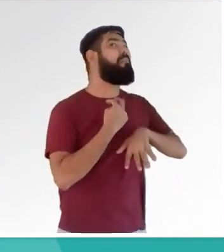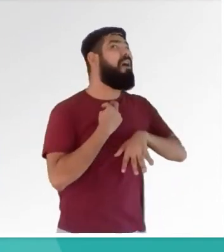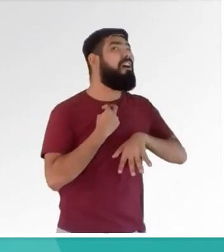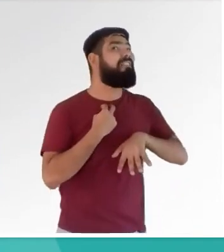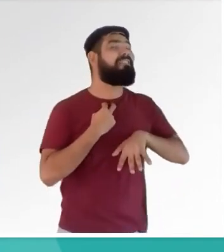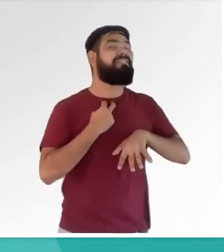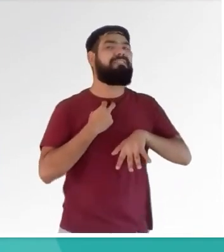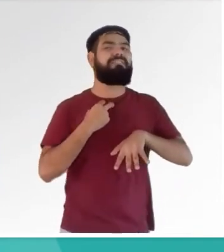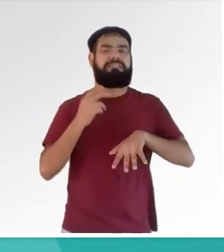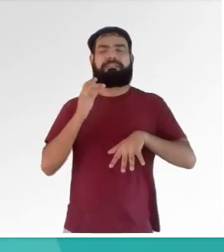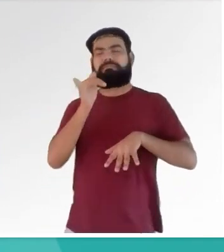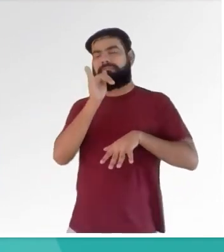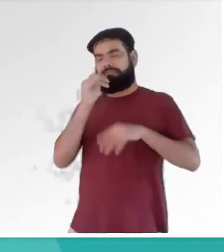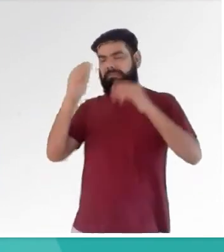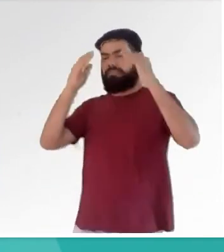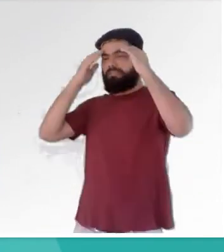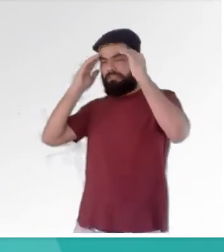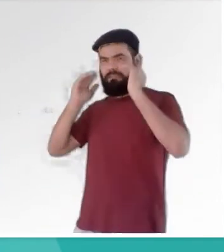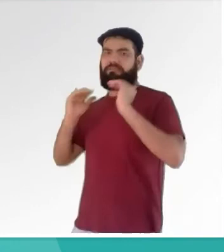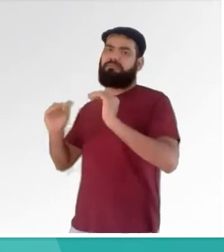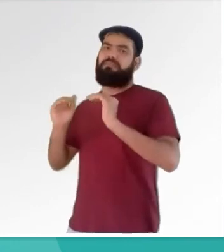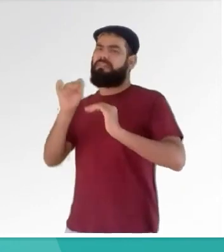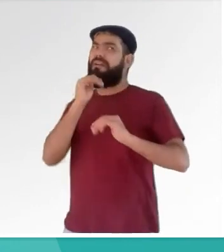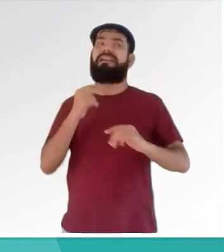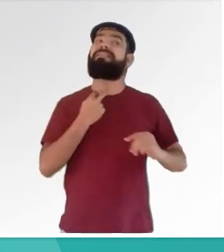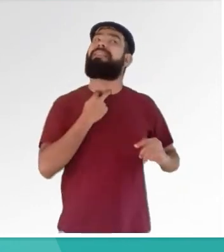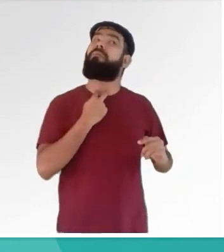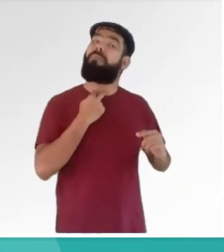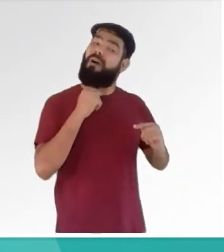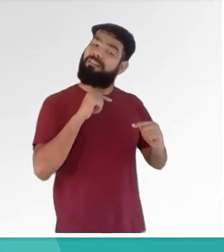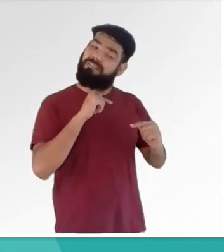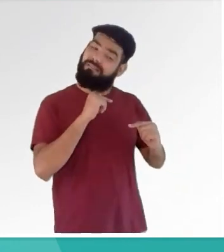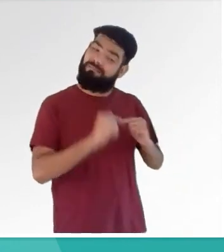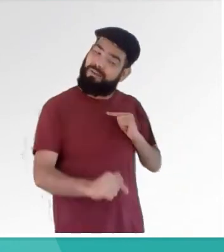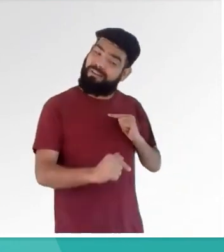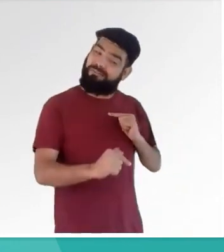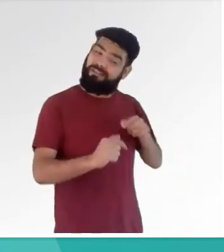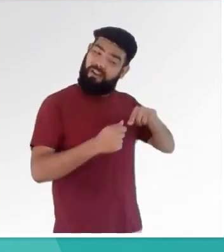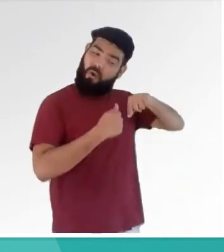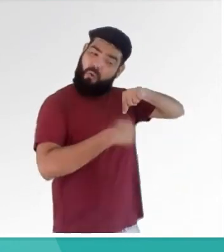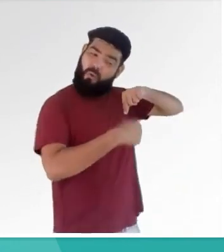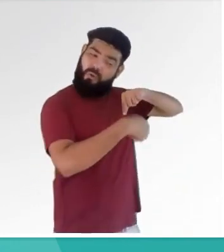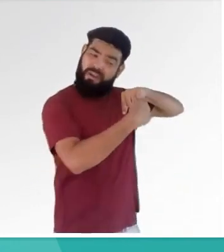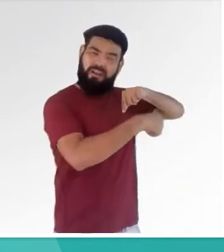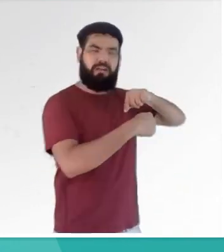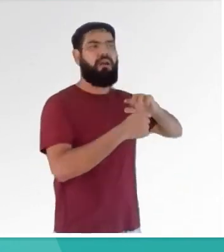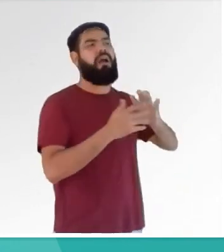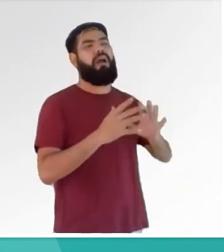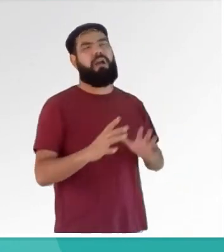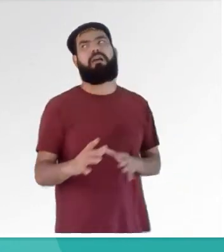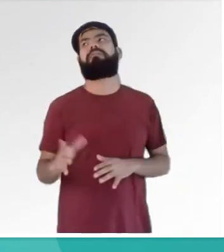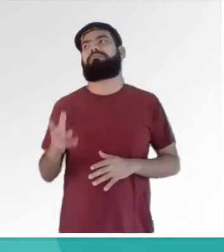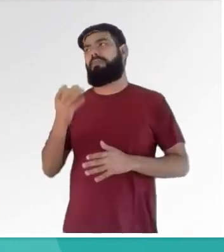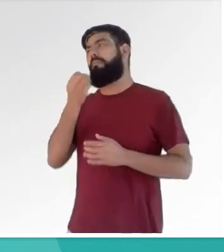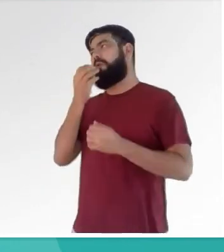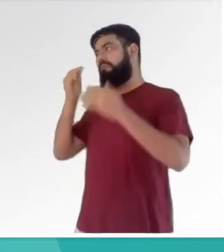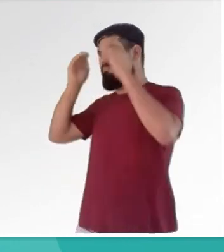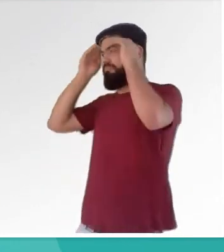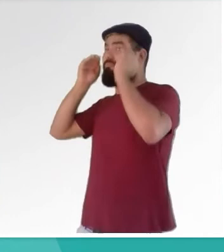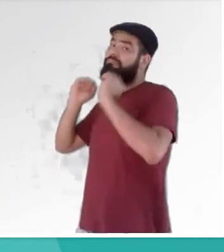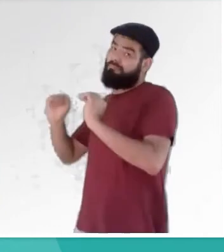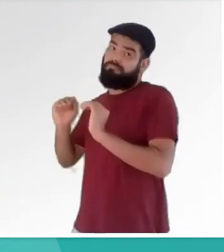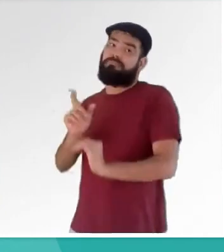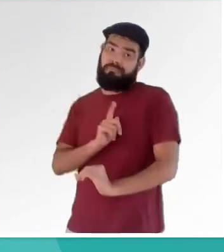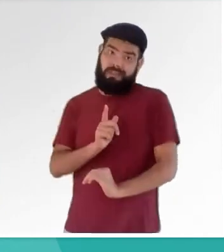naquela religião e ela diz que você não pode pintar a unha, então você está seguindo o quê? As normas daquela religião, né? Que